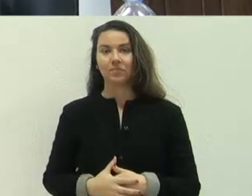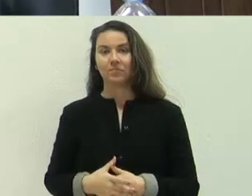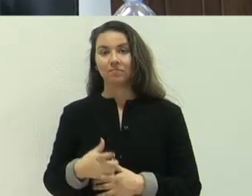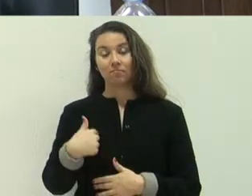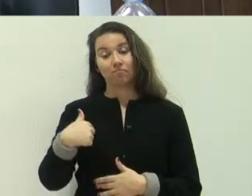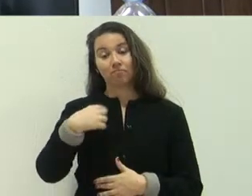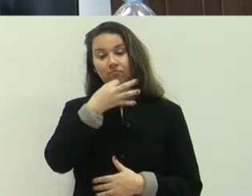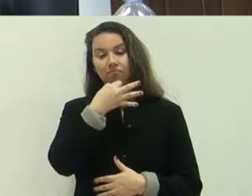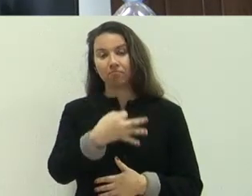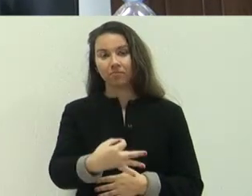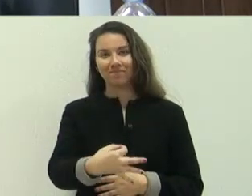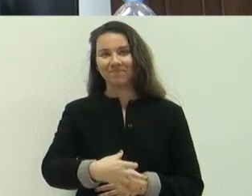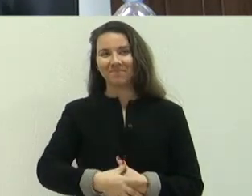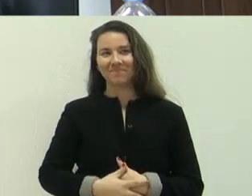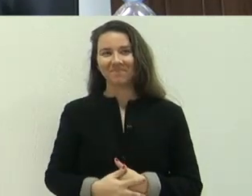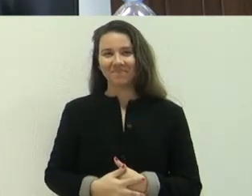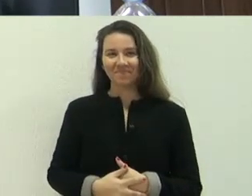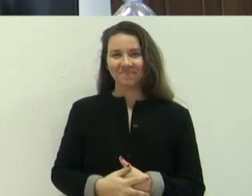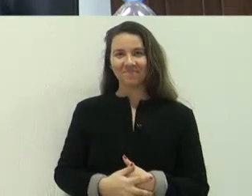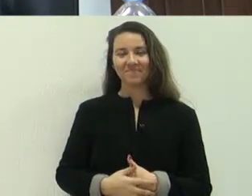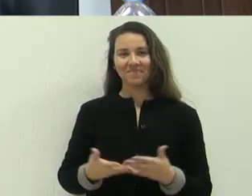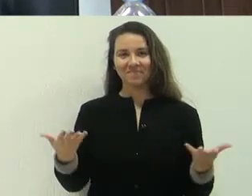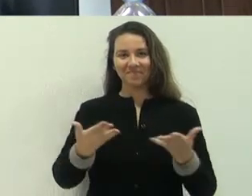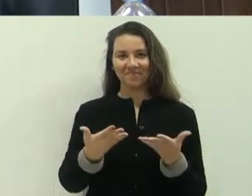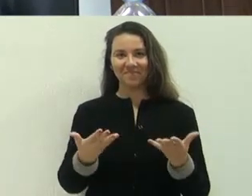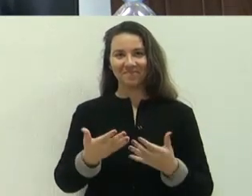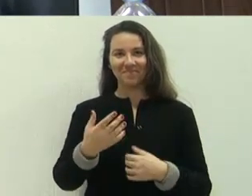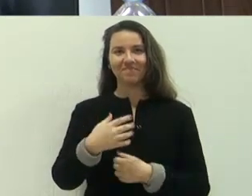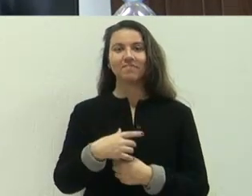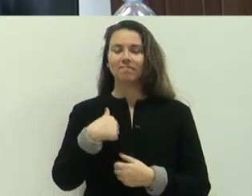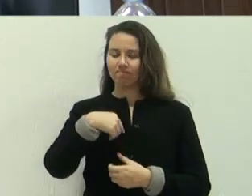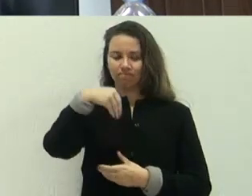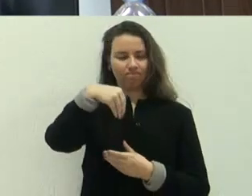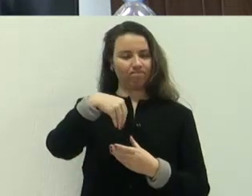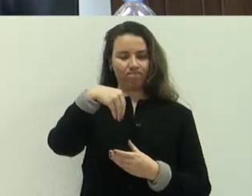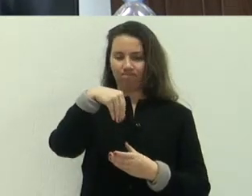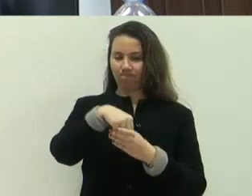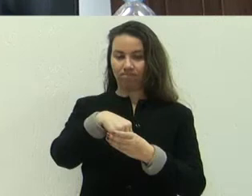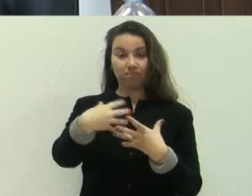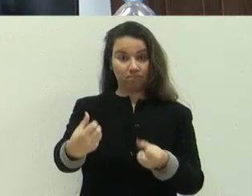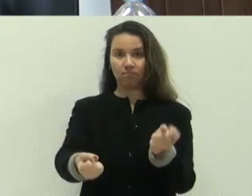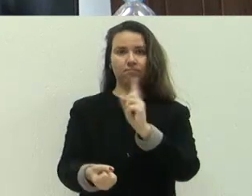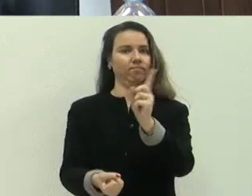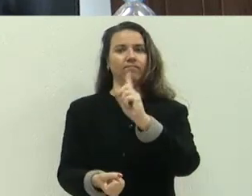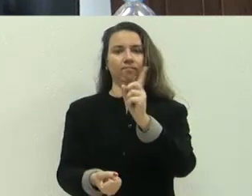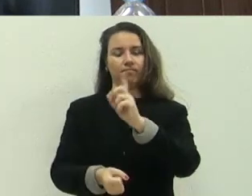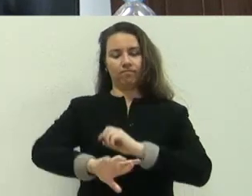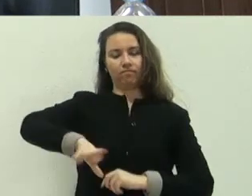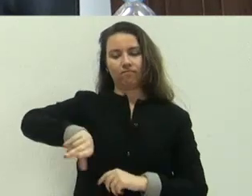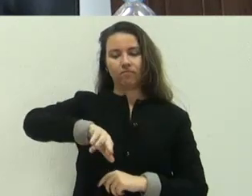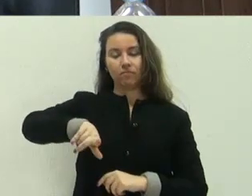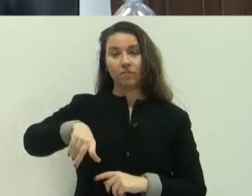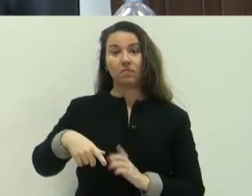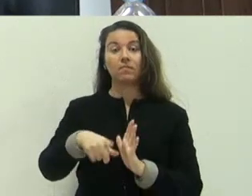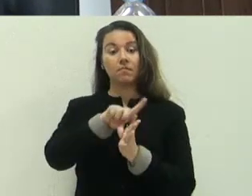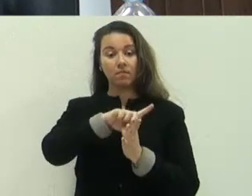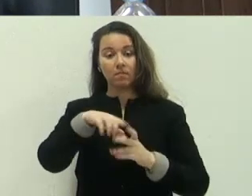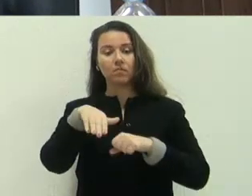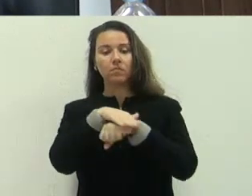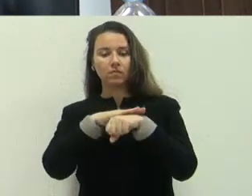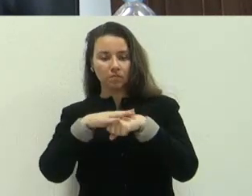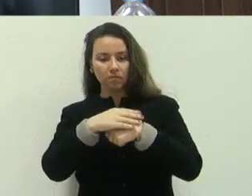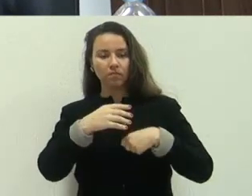a minha opinião, né? Vou votar contrário, até porque poderia ter sido discutido, poderia ser